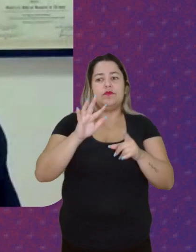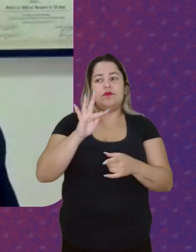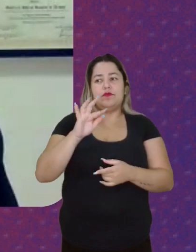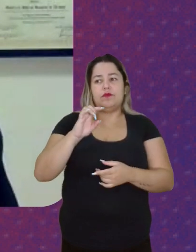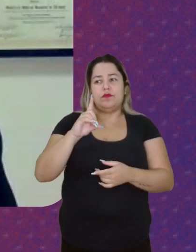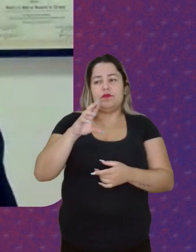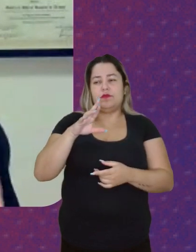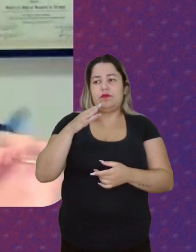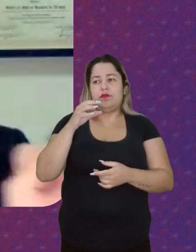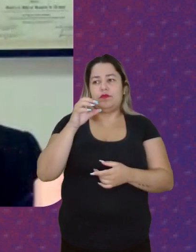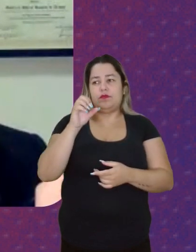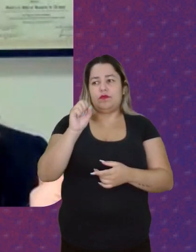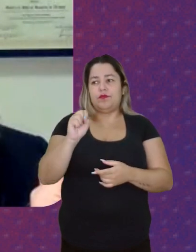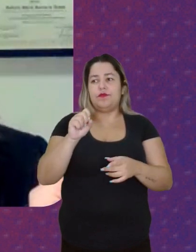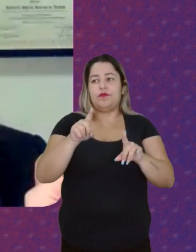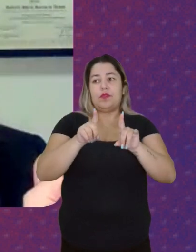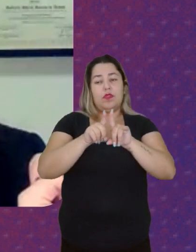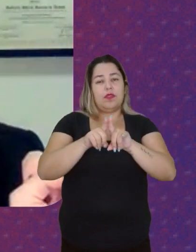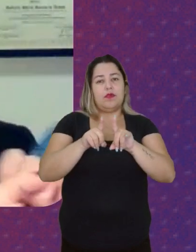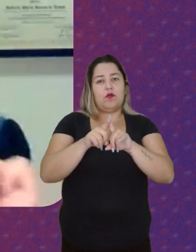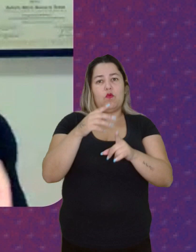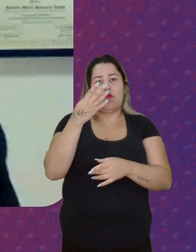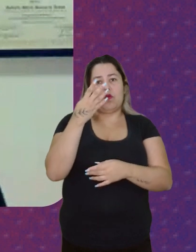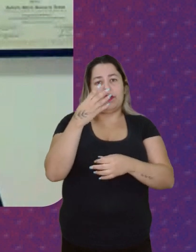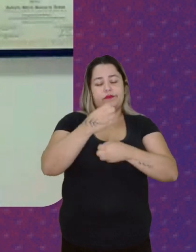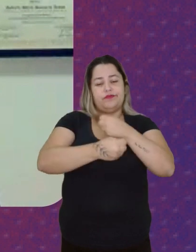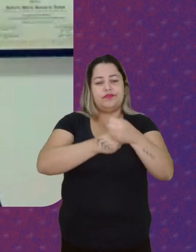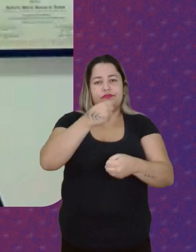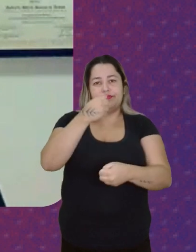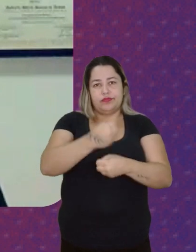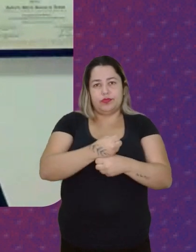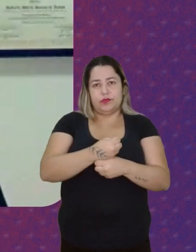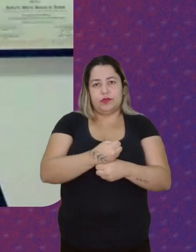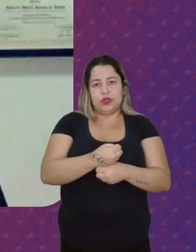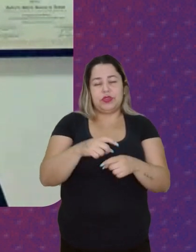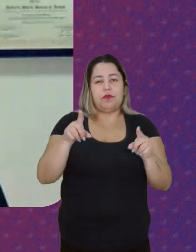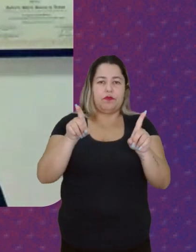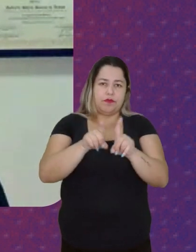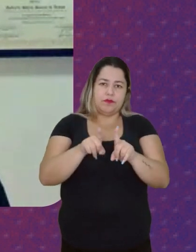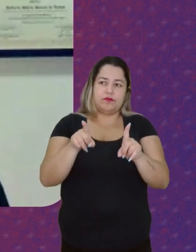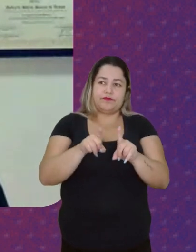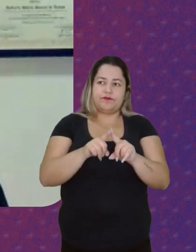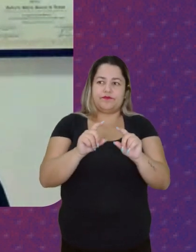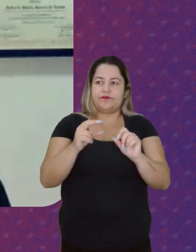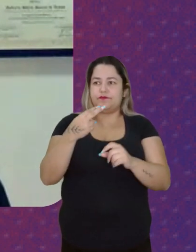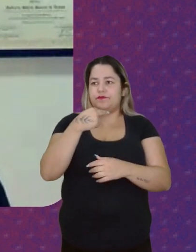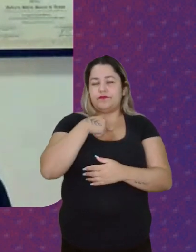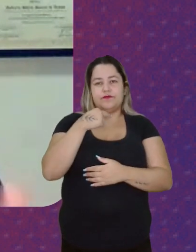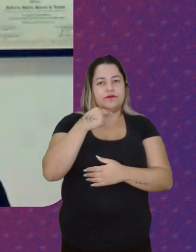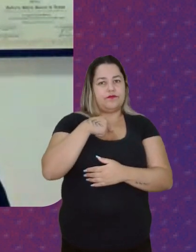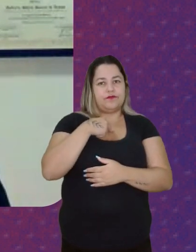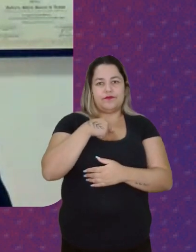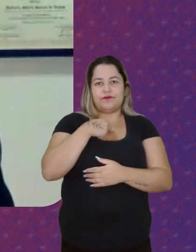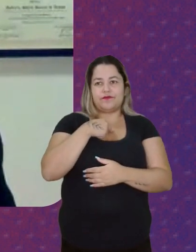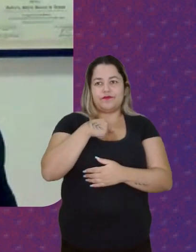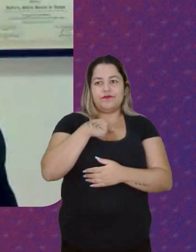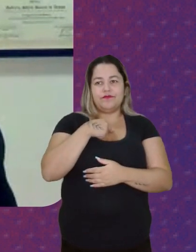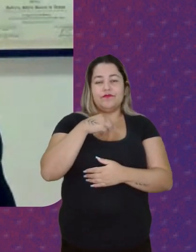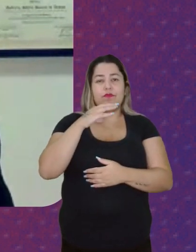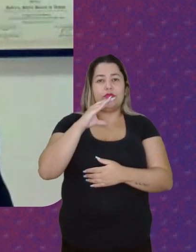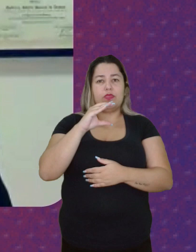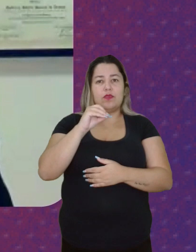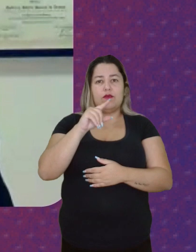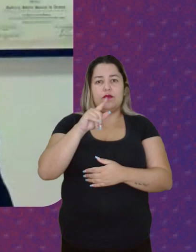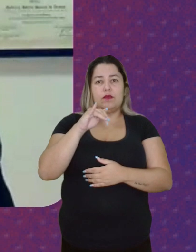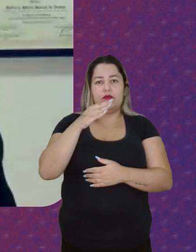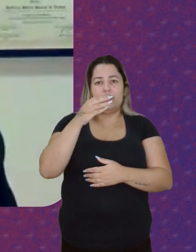algum partido sair antes do prazo mínimo de 4 anos da federação, ele vai ter como sanção não poder também fazer nenhuma coligação